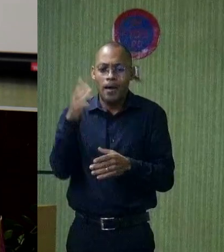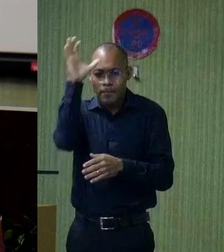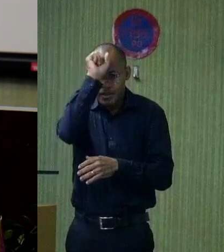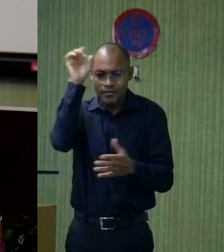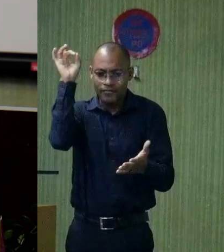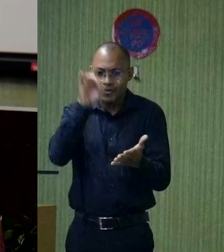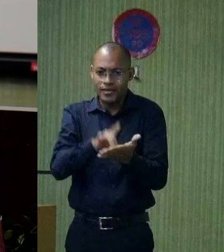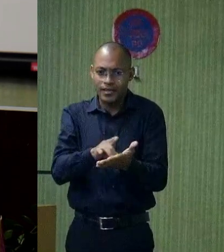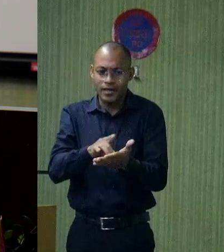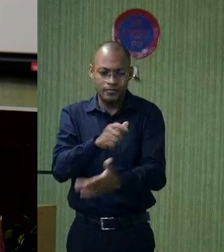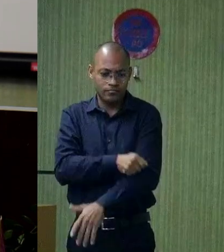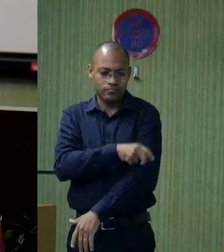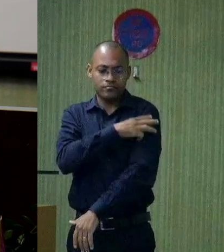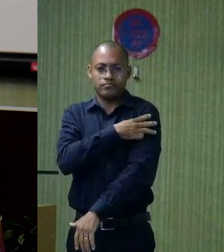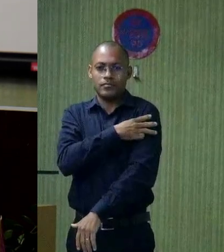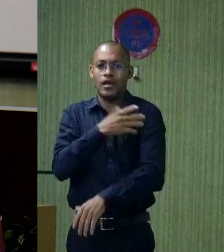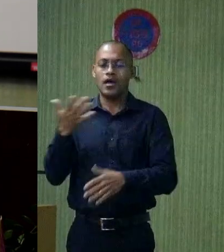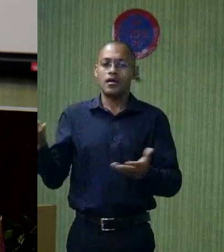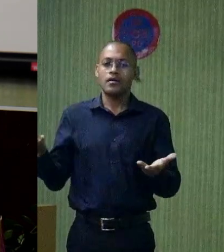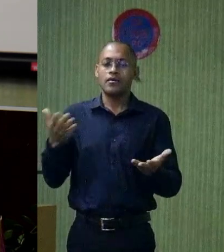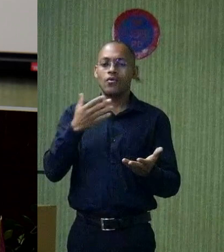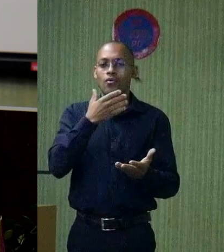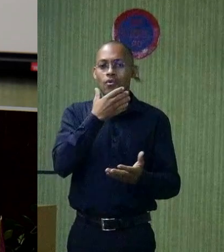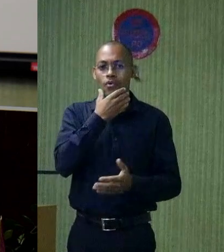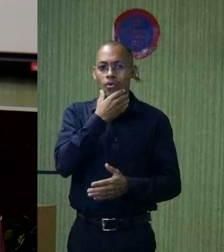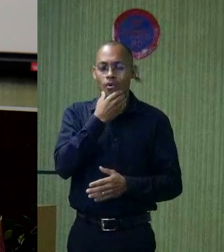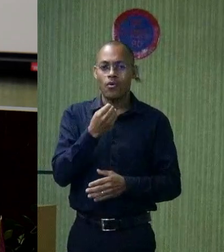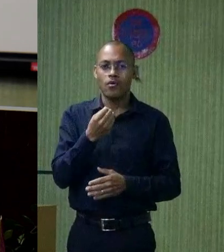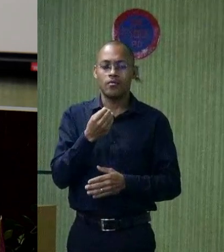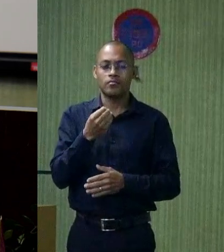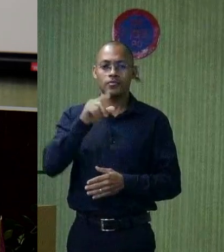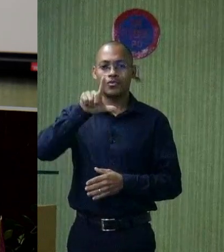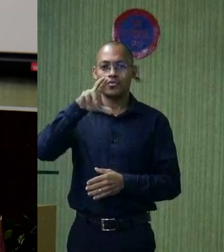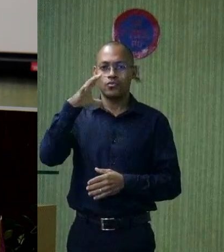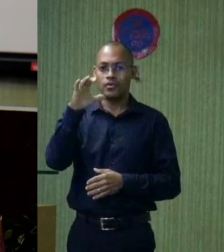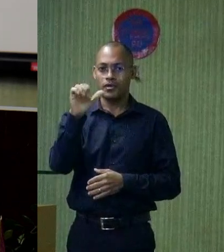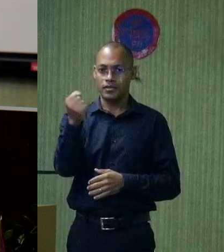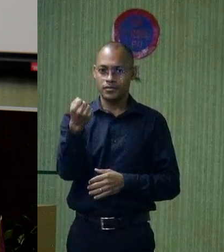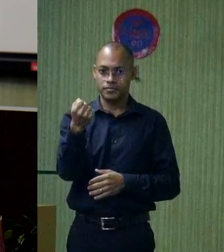fundamental pergunta é de Lucas Carvalho do Tribunal de Contas